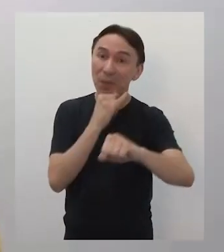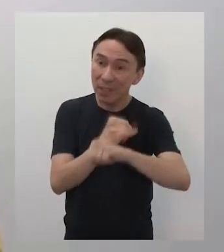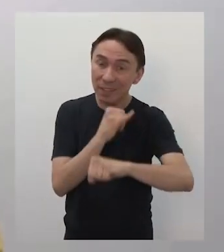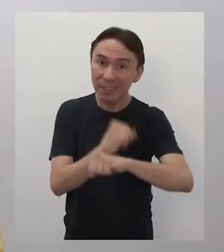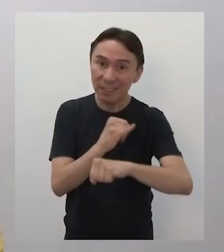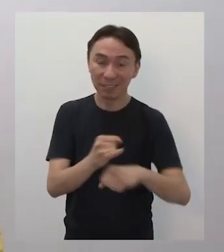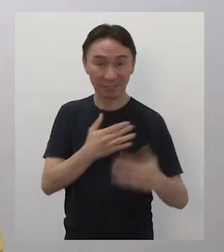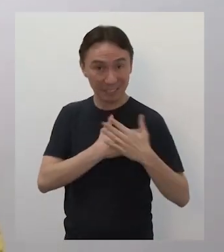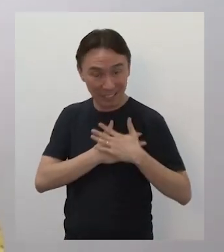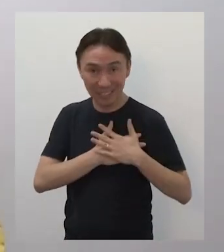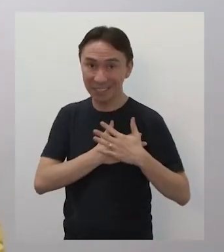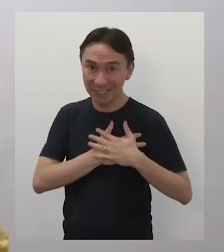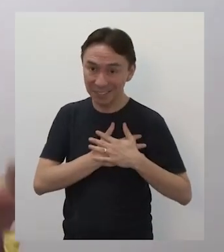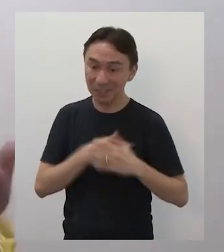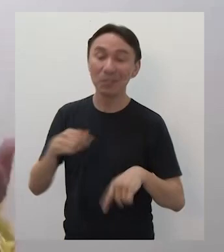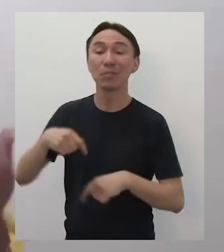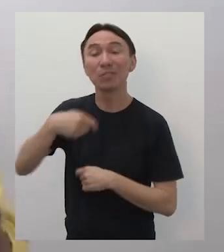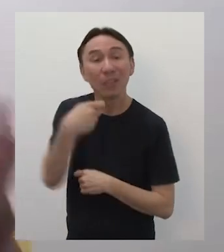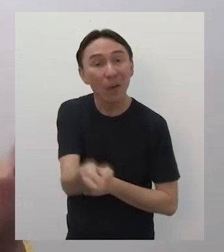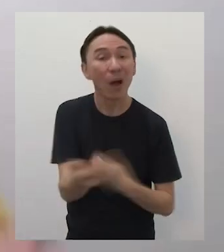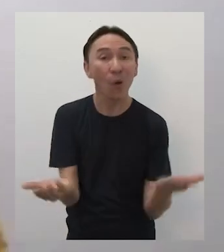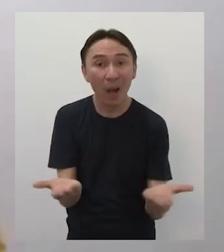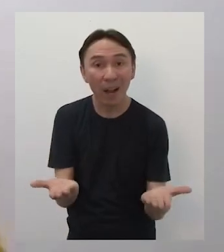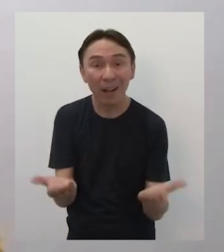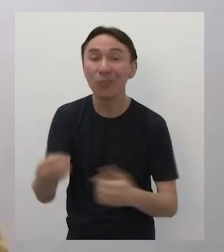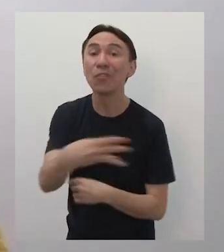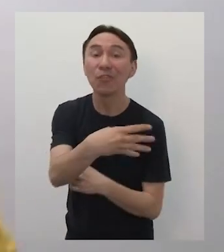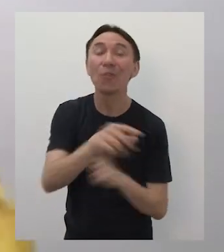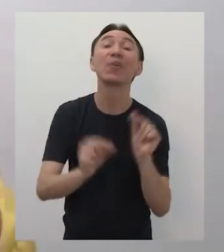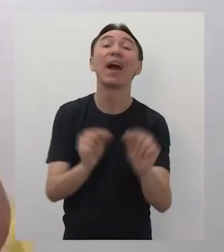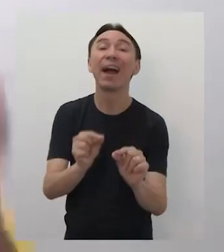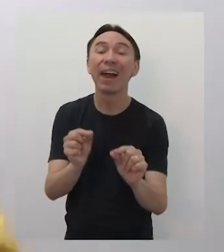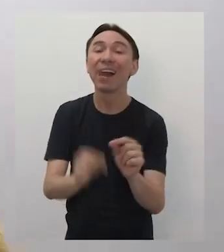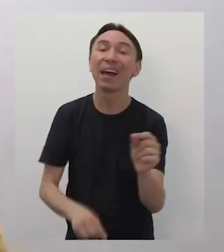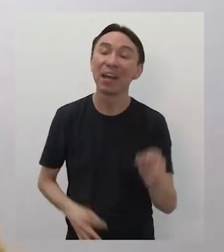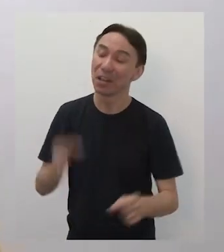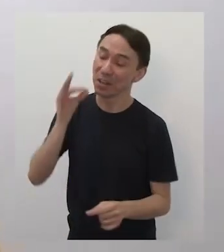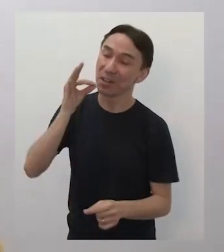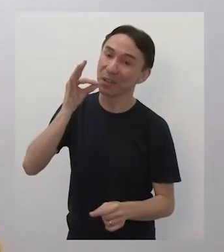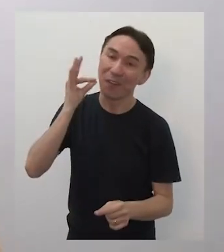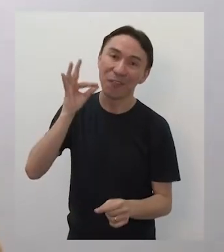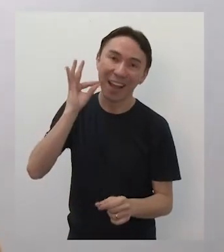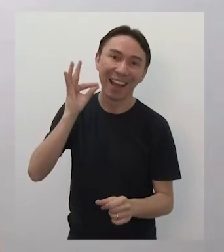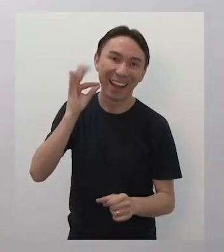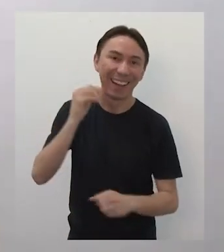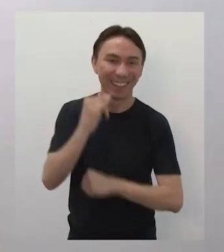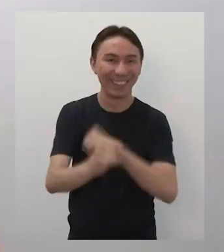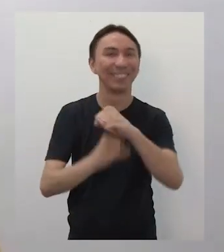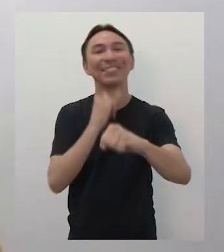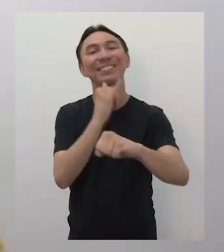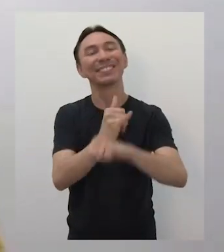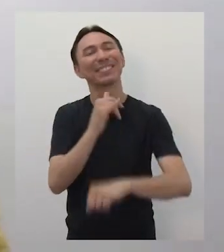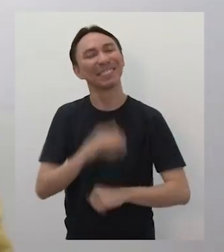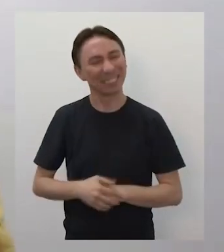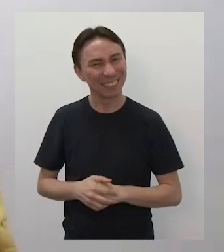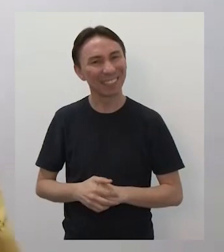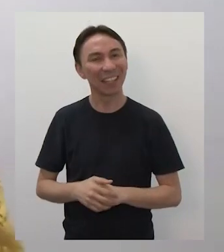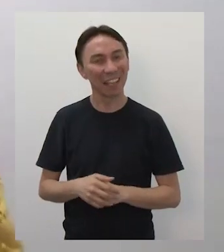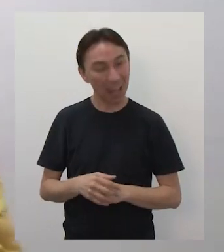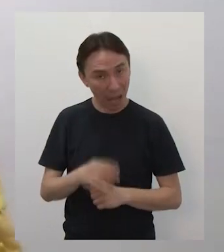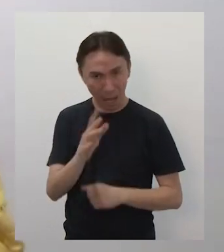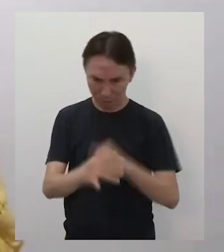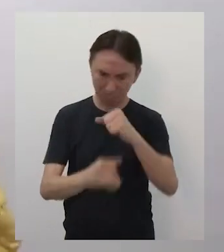Café Virtual. Esse café virtual, apesar de ser virtual, ele